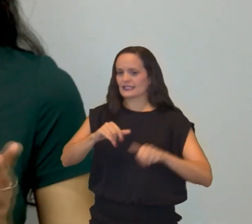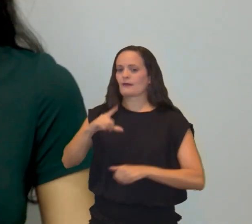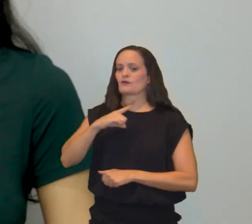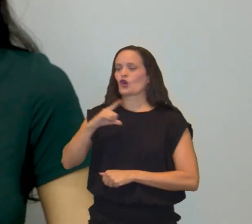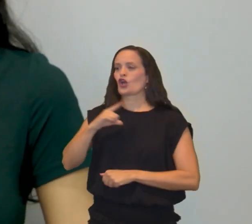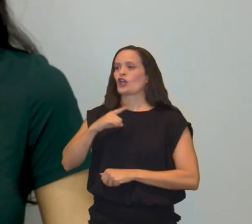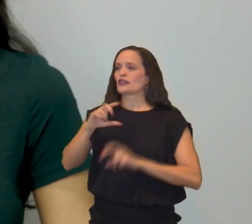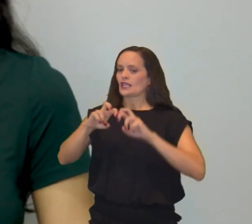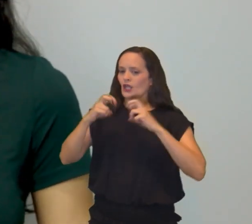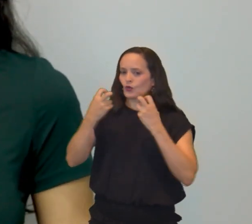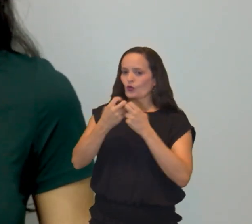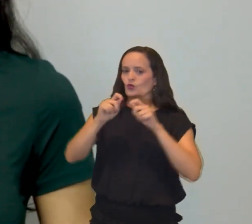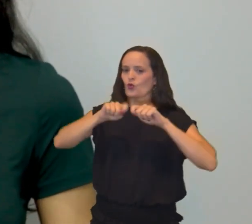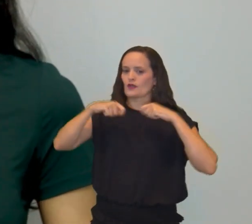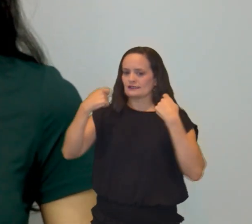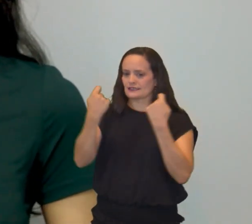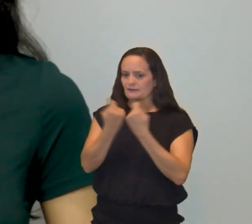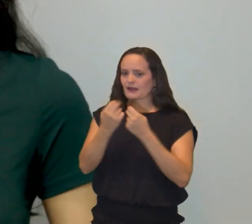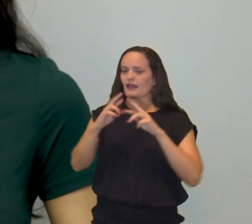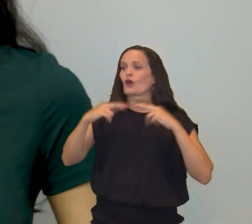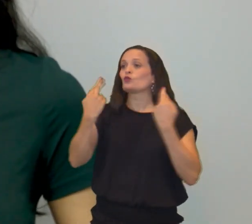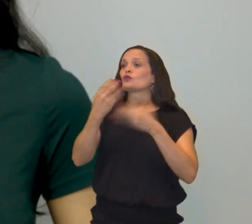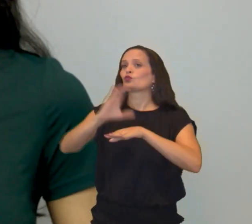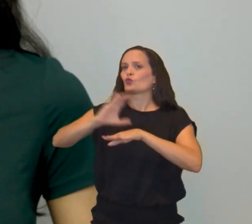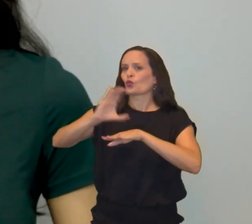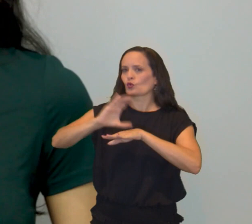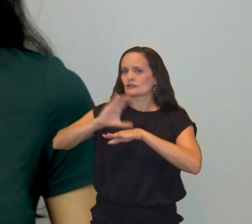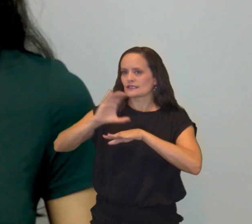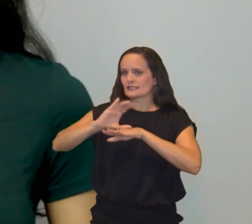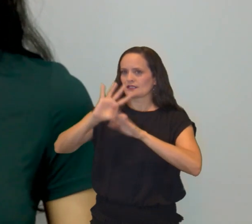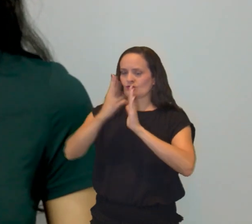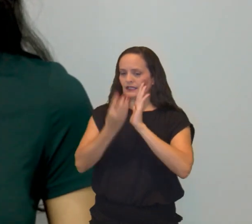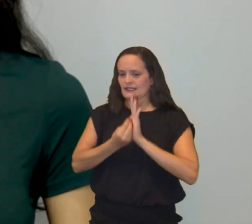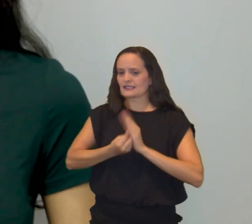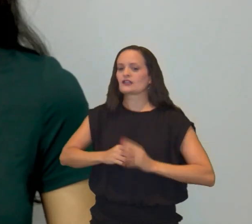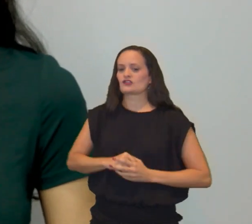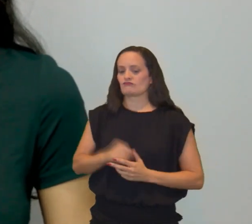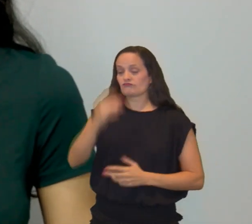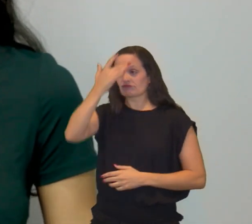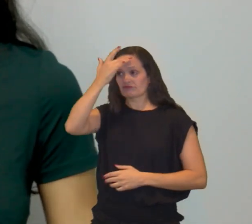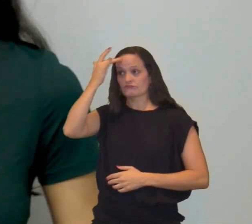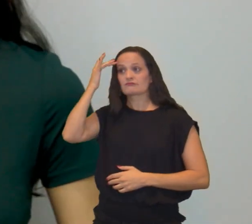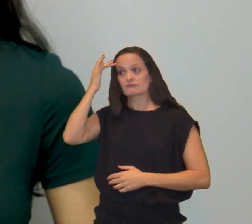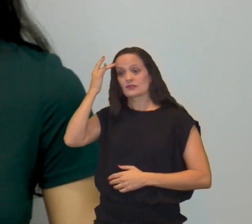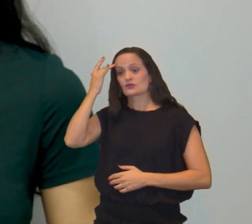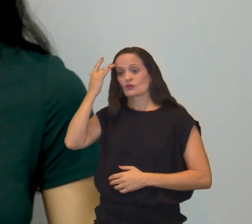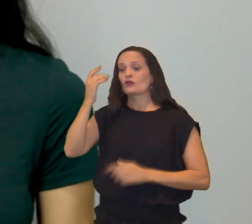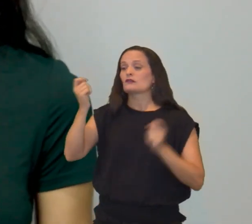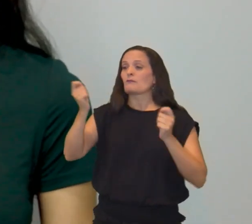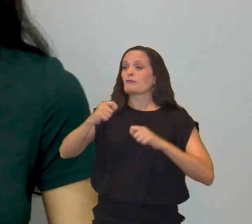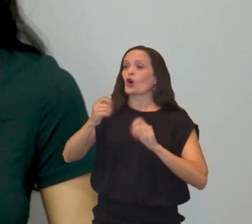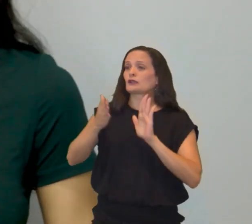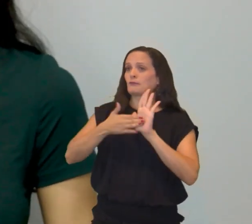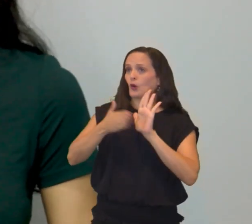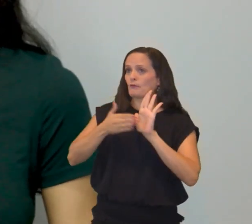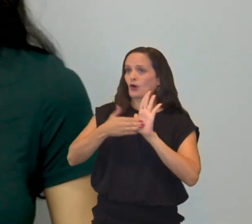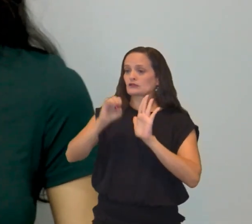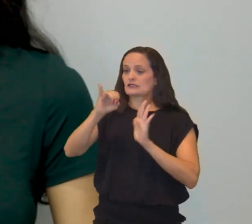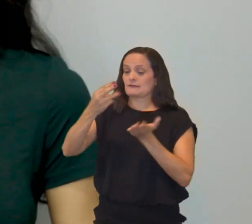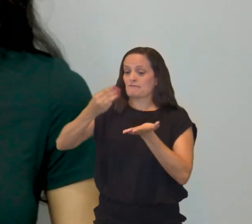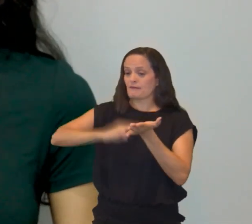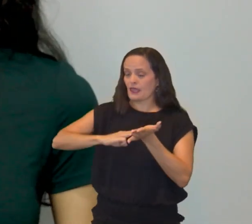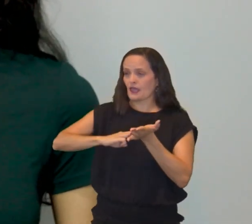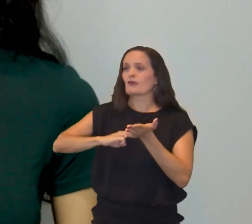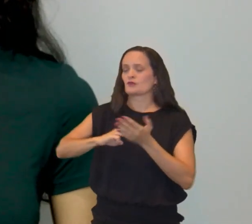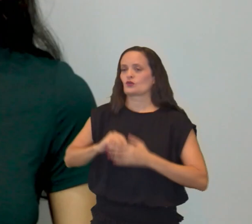presencial, no mini auditório, a reunião mensal do Conselho da Igreja. Apenas os membros do Conselho podem apresentar propostas e votá-las,